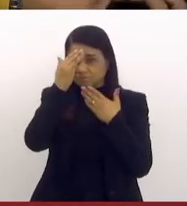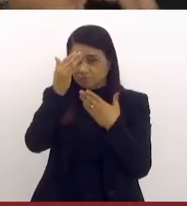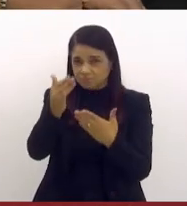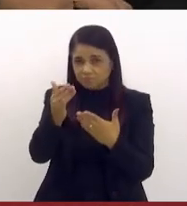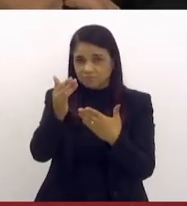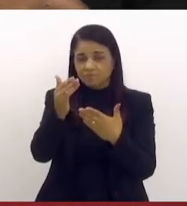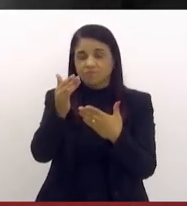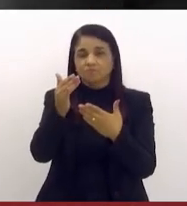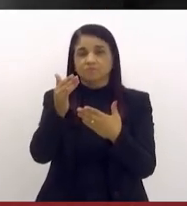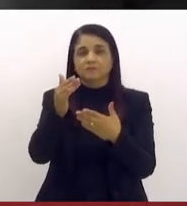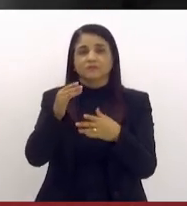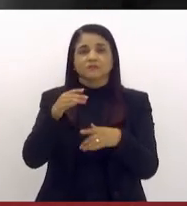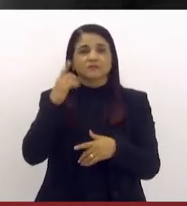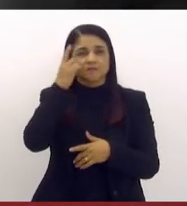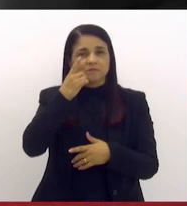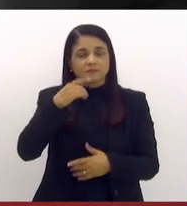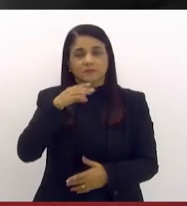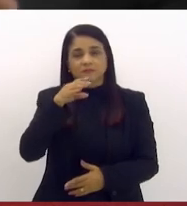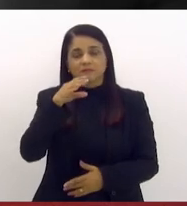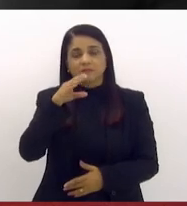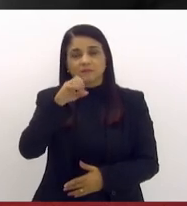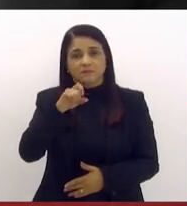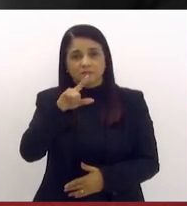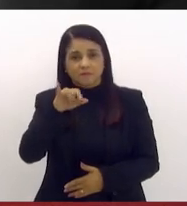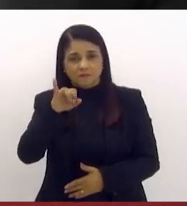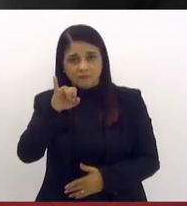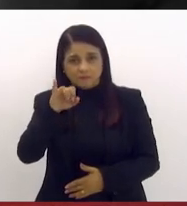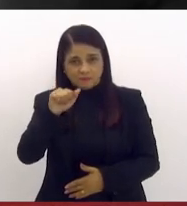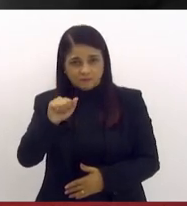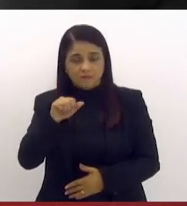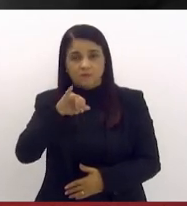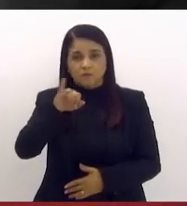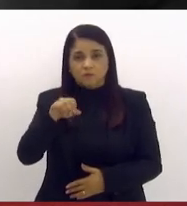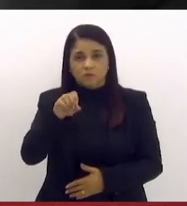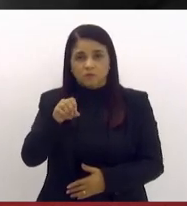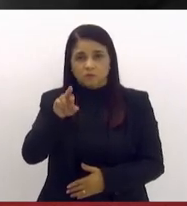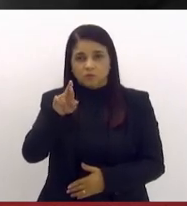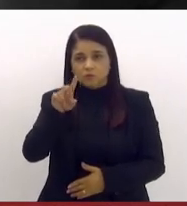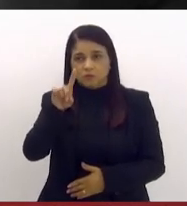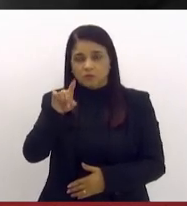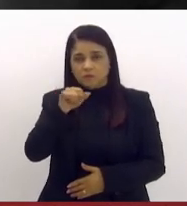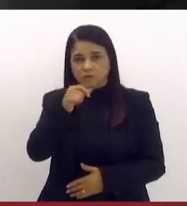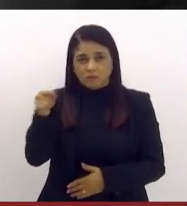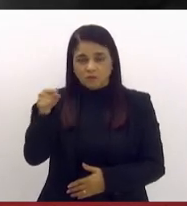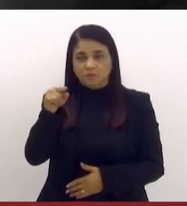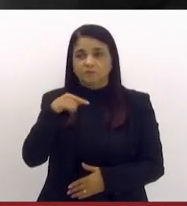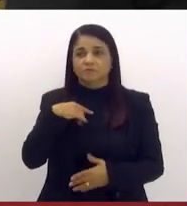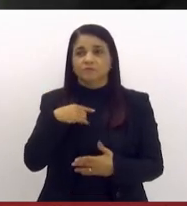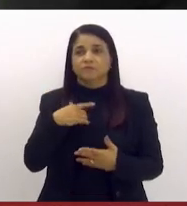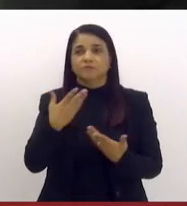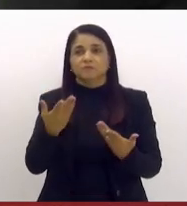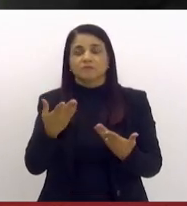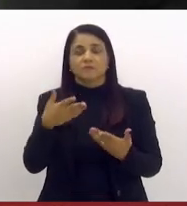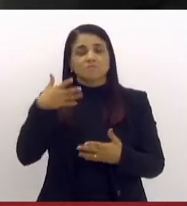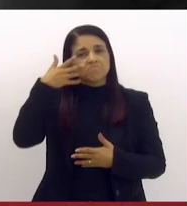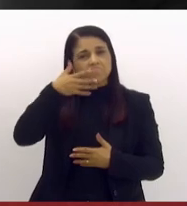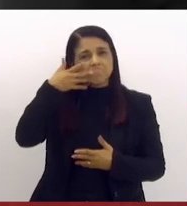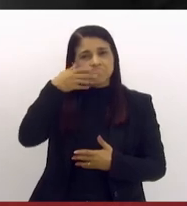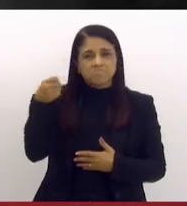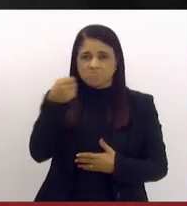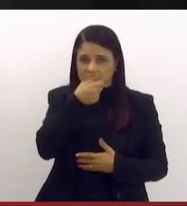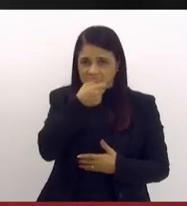muito a deputada Célia Jordão que tá fazendo parte junto conosco dessa frente parlamentar para também fazer uso